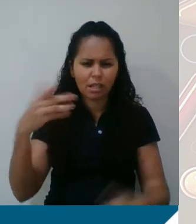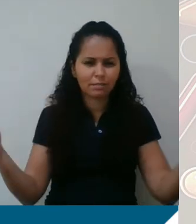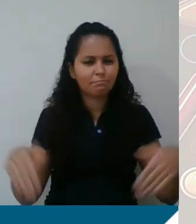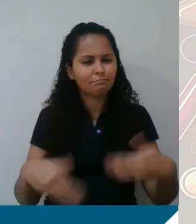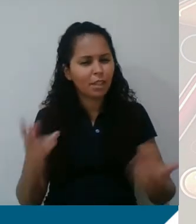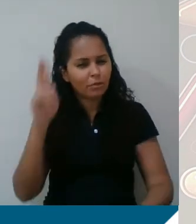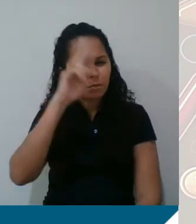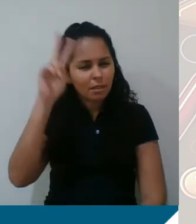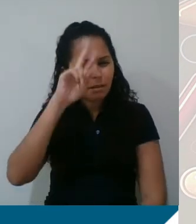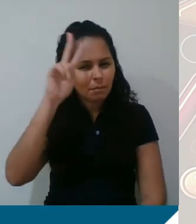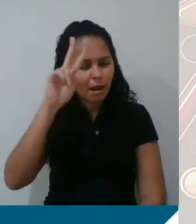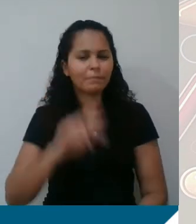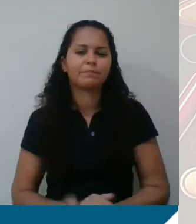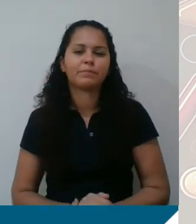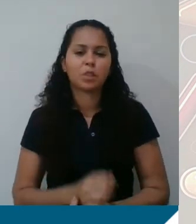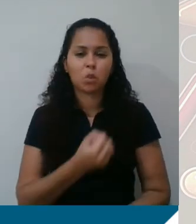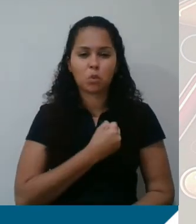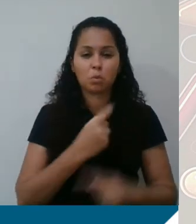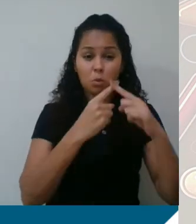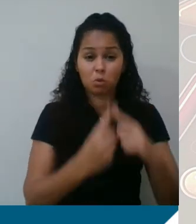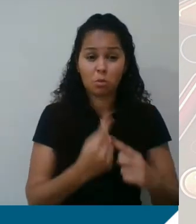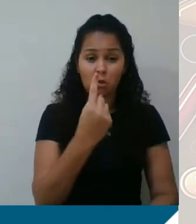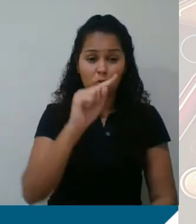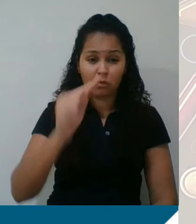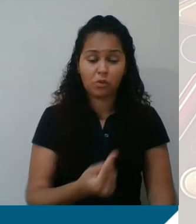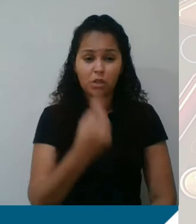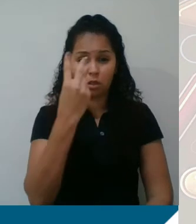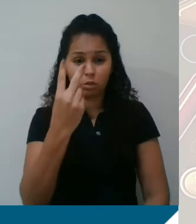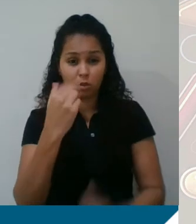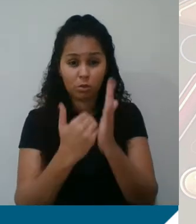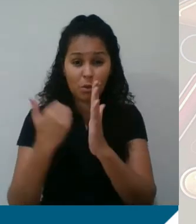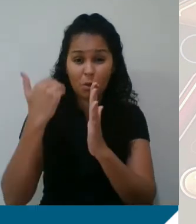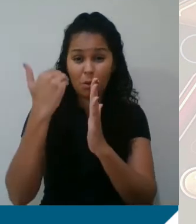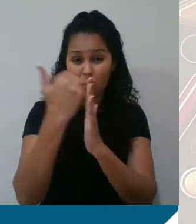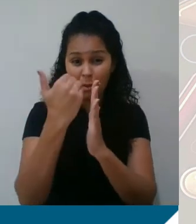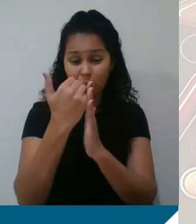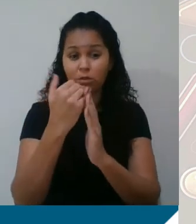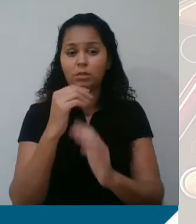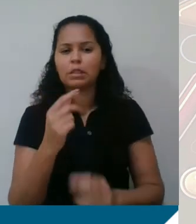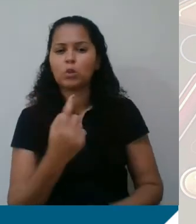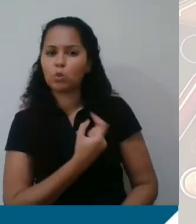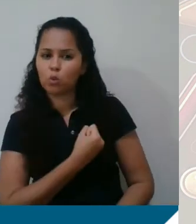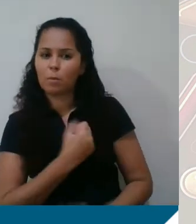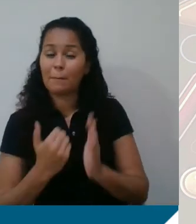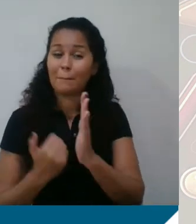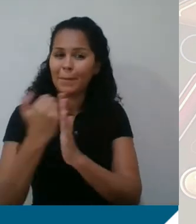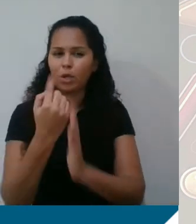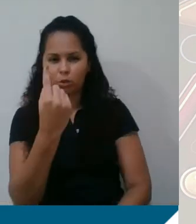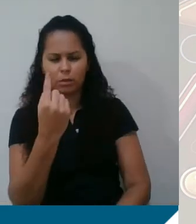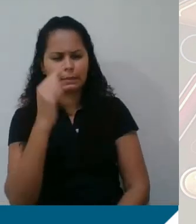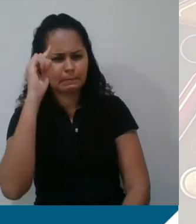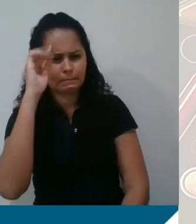vamos recordar? Se você tiver um determinado valor e multiplicar esse valor por 1,2, o aumento atribuído a ele, já que esse número é maior do que